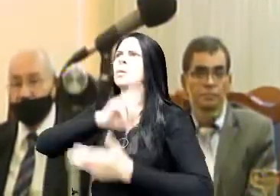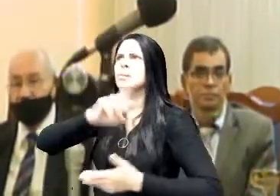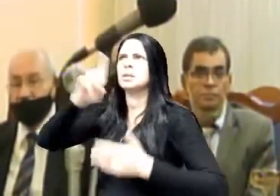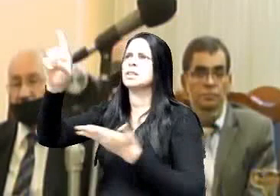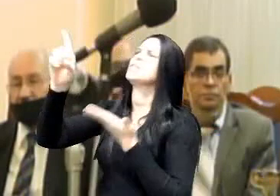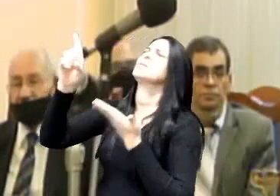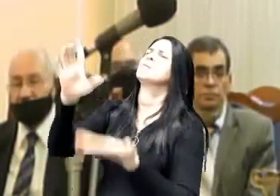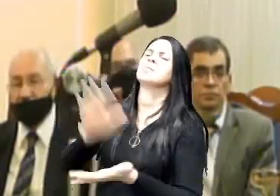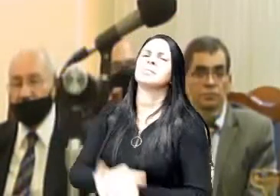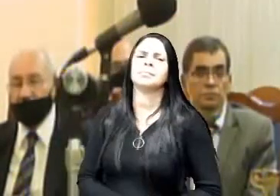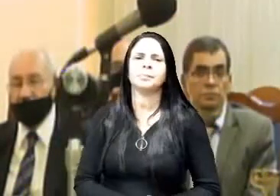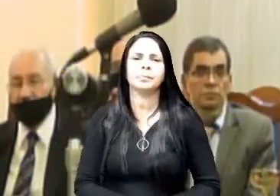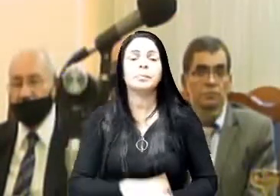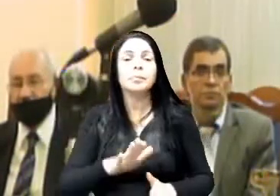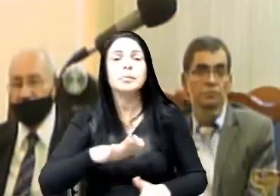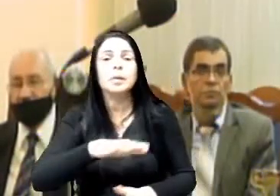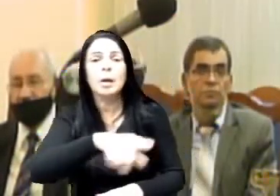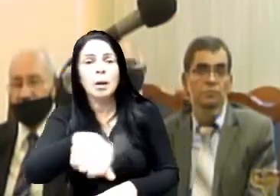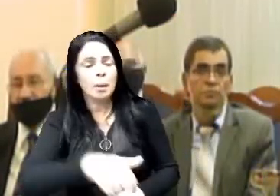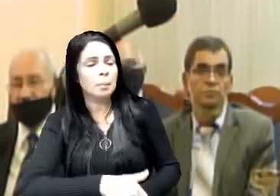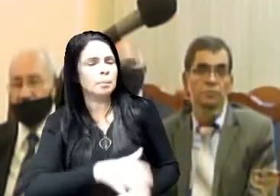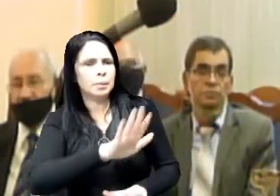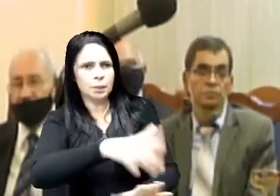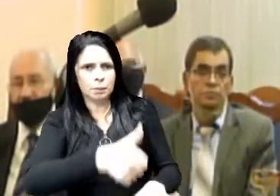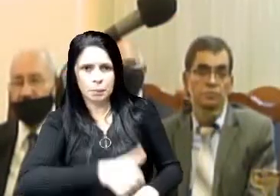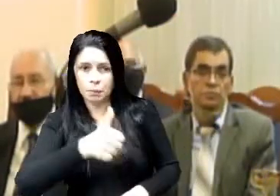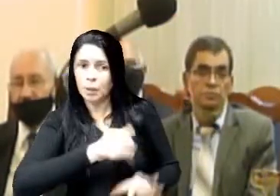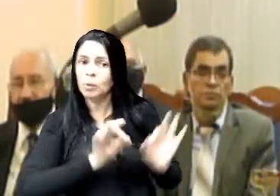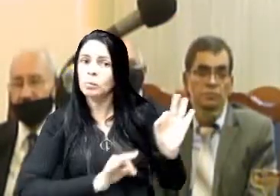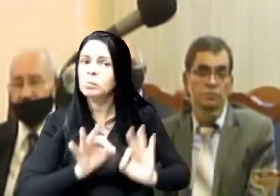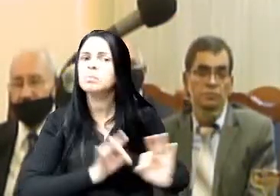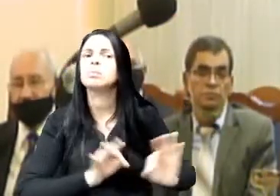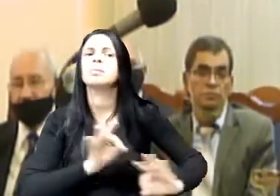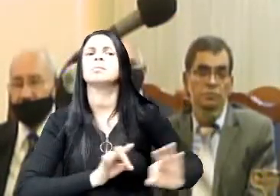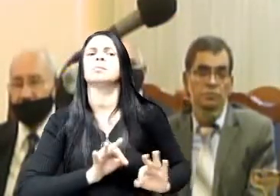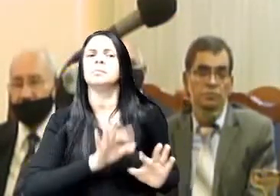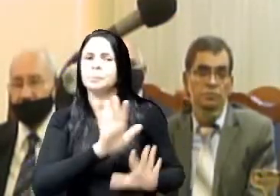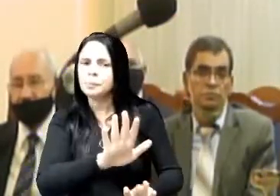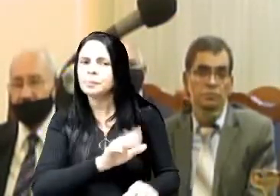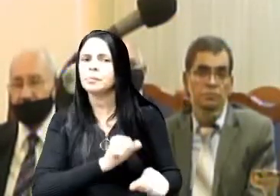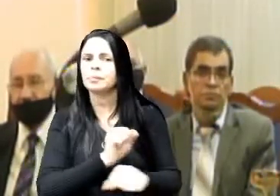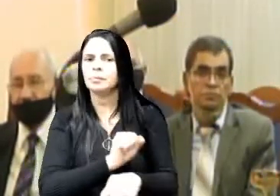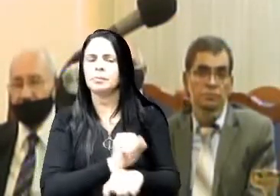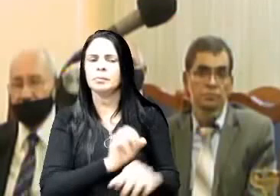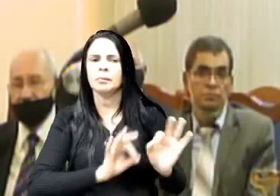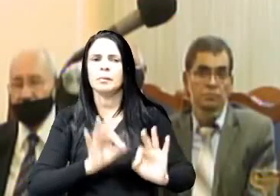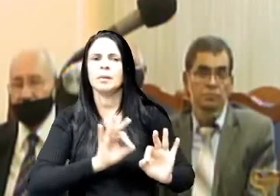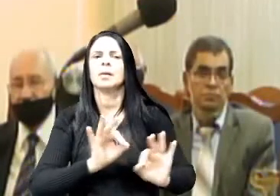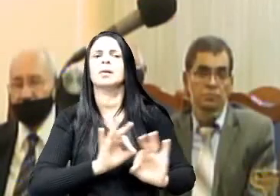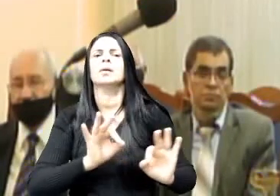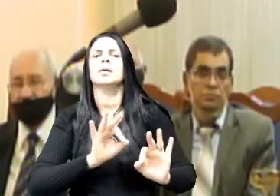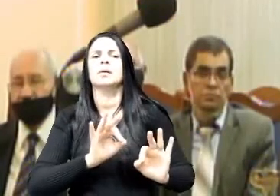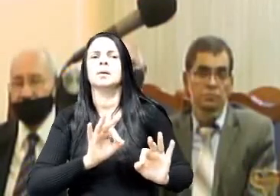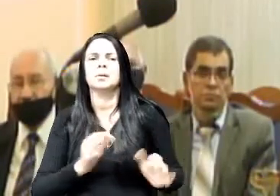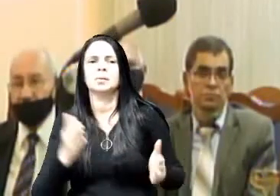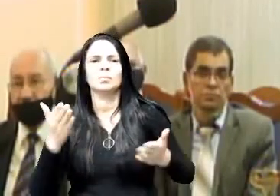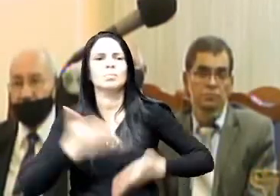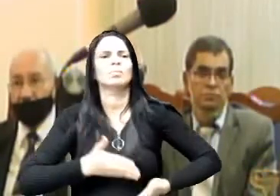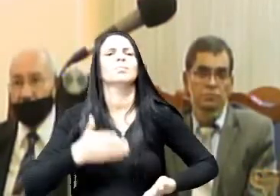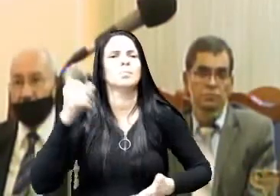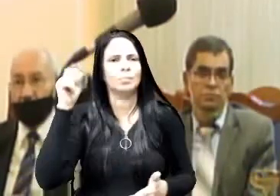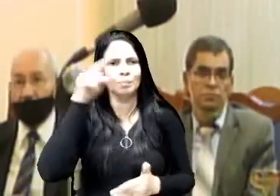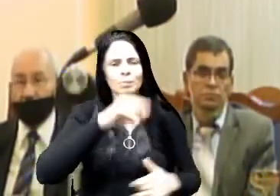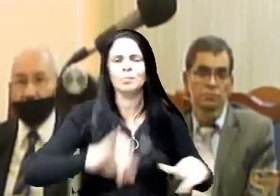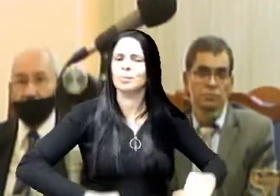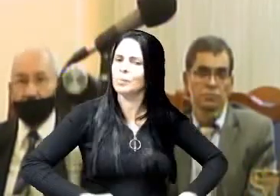Primeiro, prepare-se que a adversidade venha. Prepare-se, quer viver uma vida vitoriosa? Prepare-se.